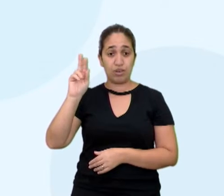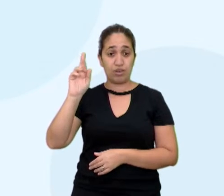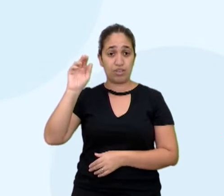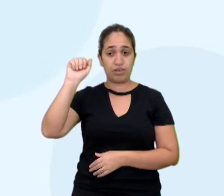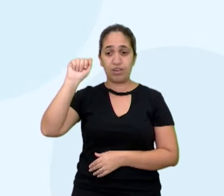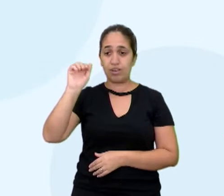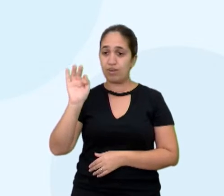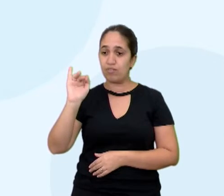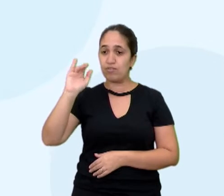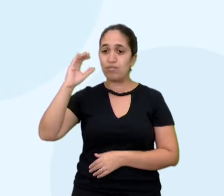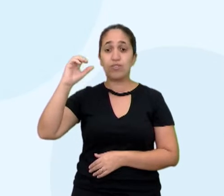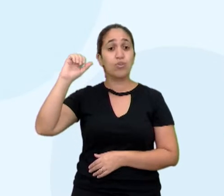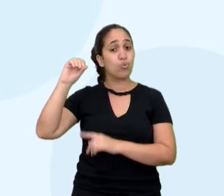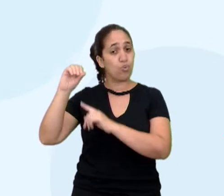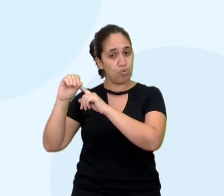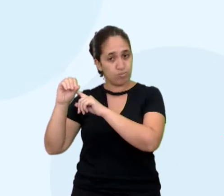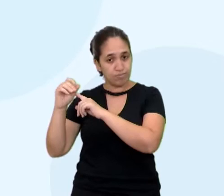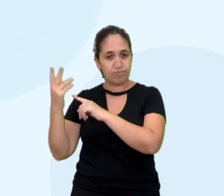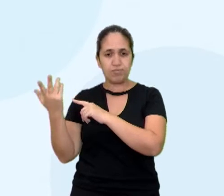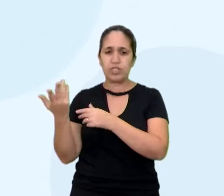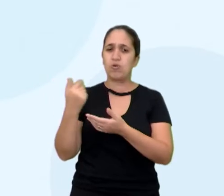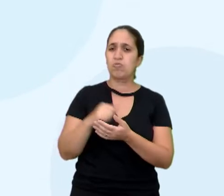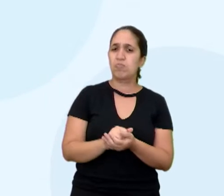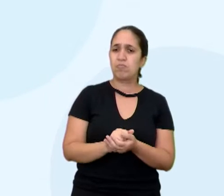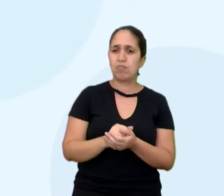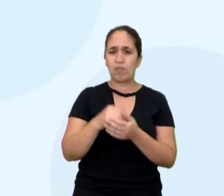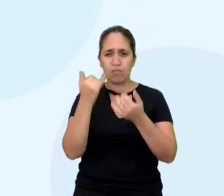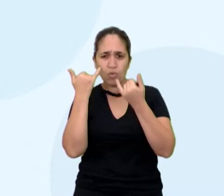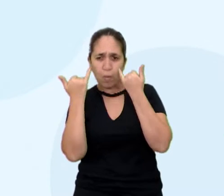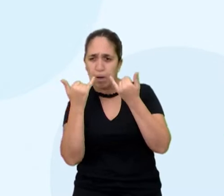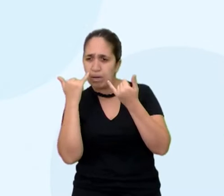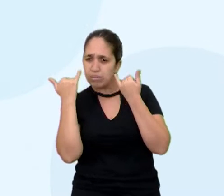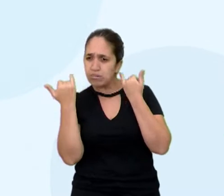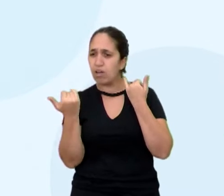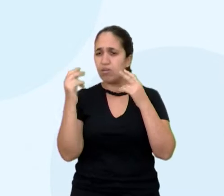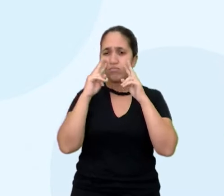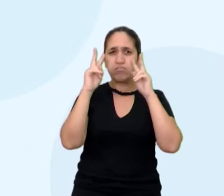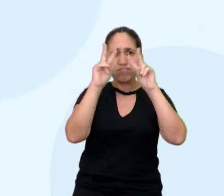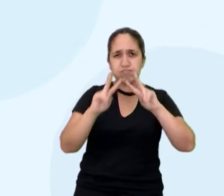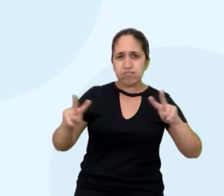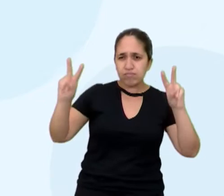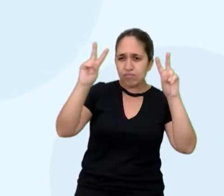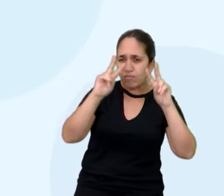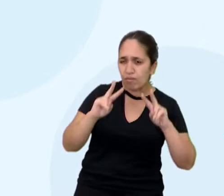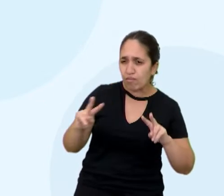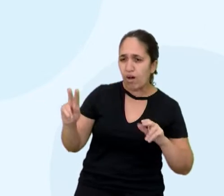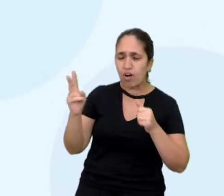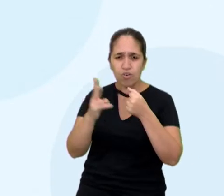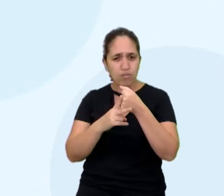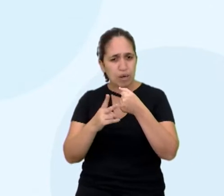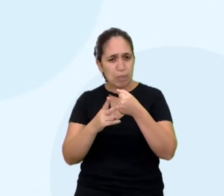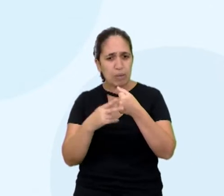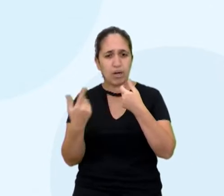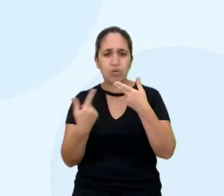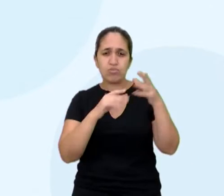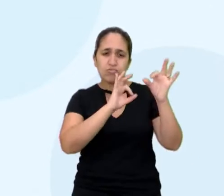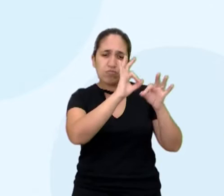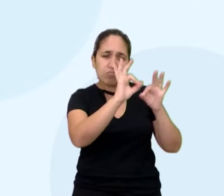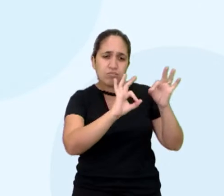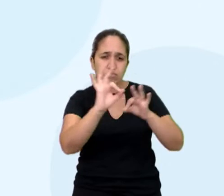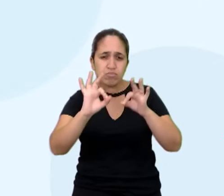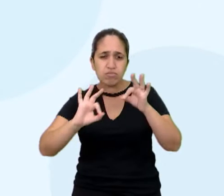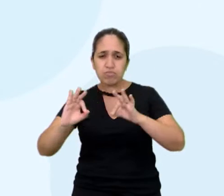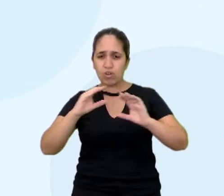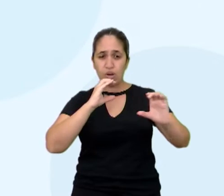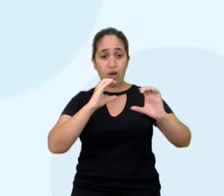explicativo que utilizava de informações verbais e visuais com o objetivo sempre de organização, de